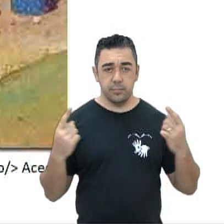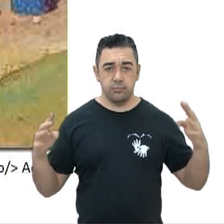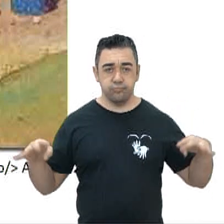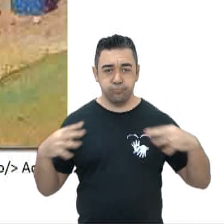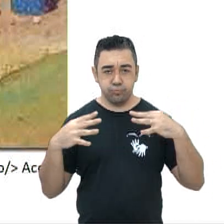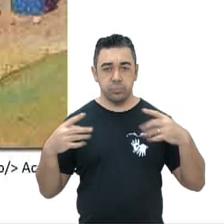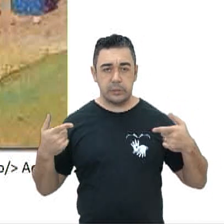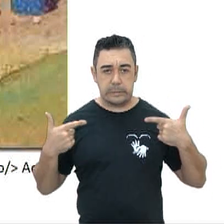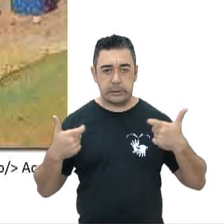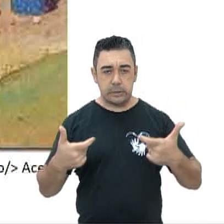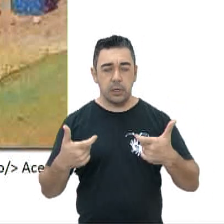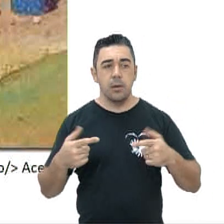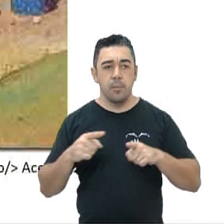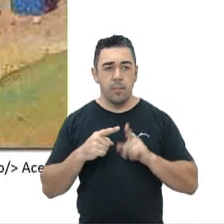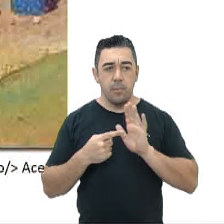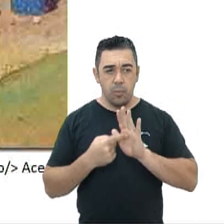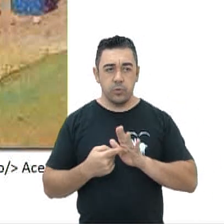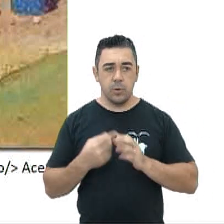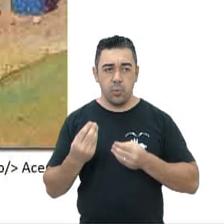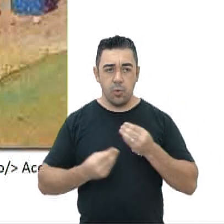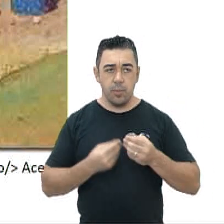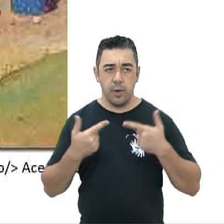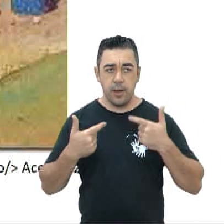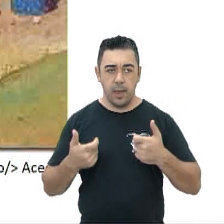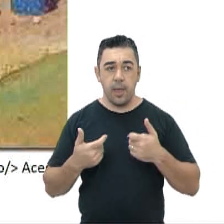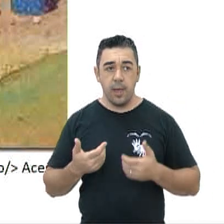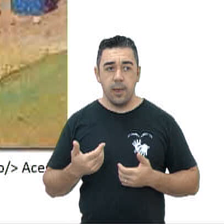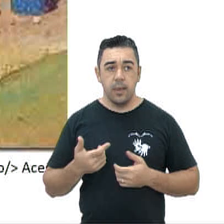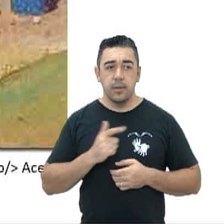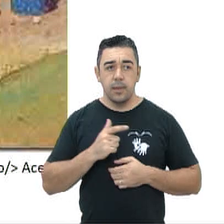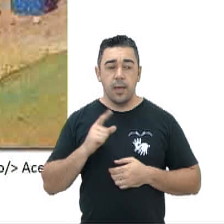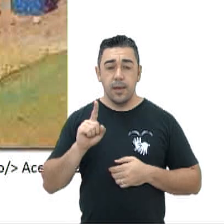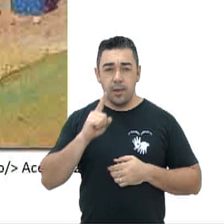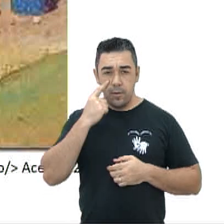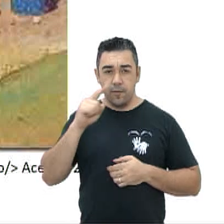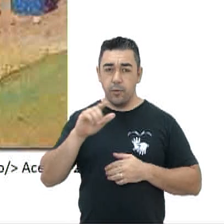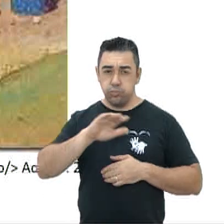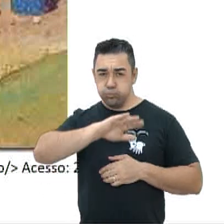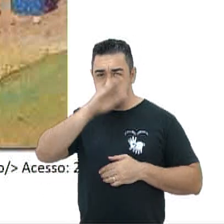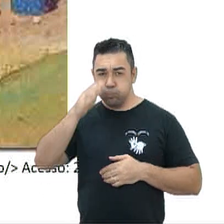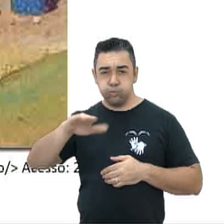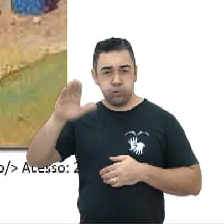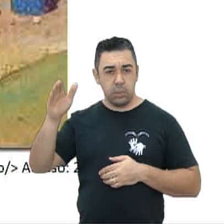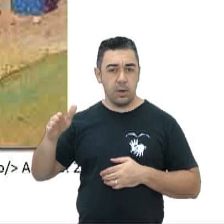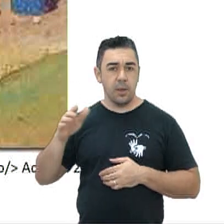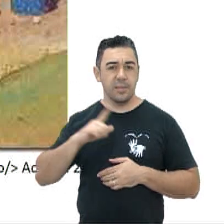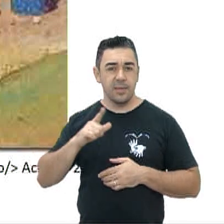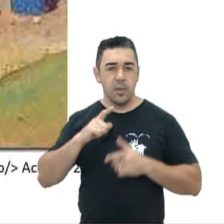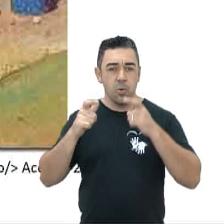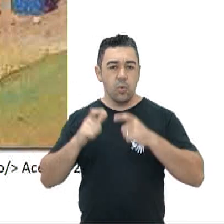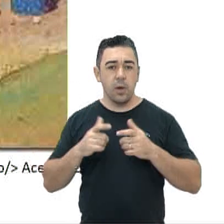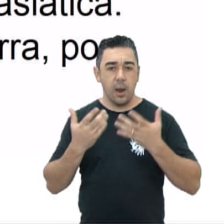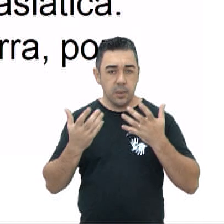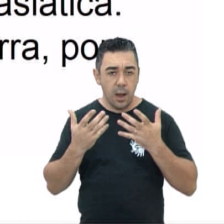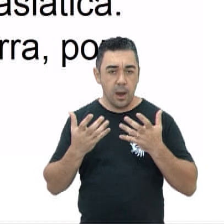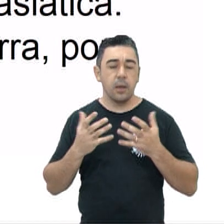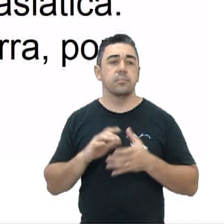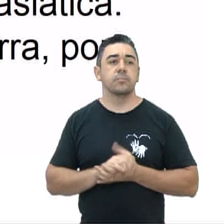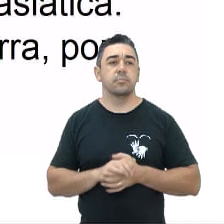tá, mostrando eles em campo de batalha. Ali atrás seria a suposta região de Flandres que eles disputavam,